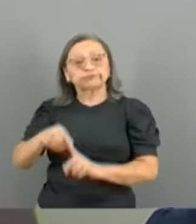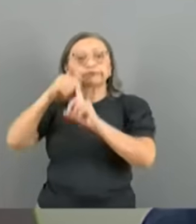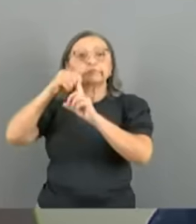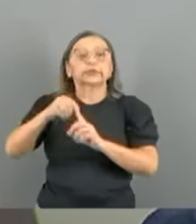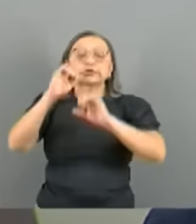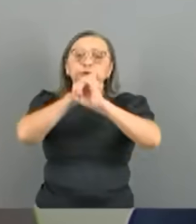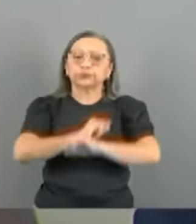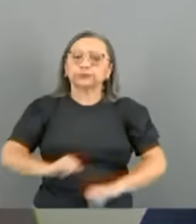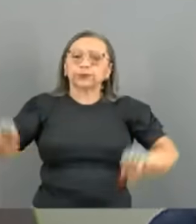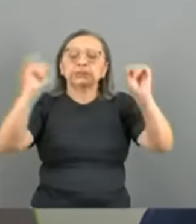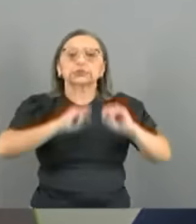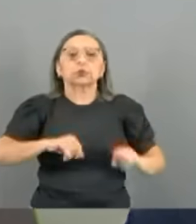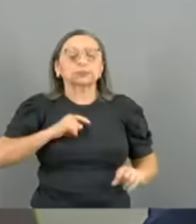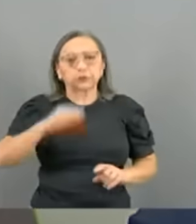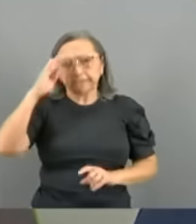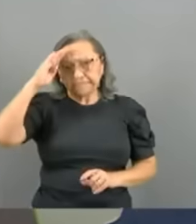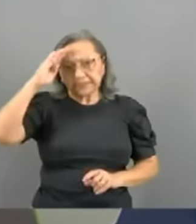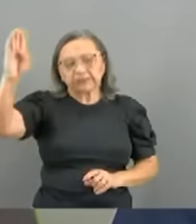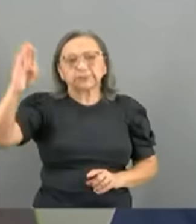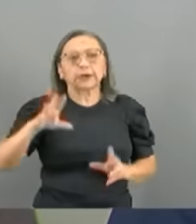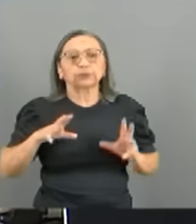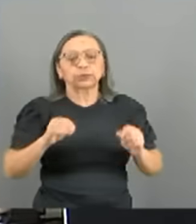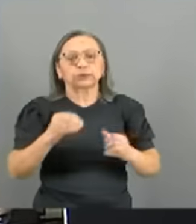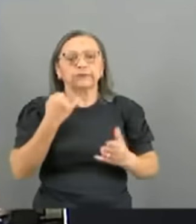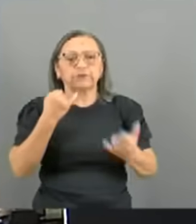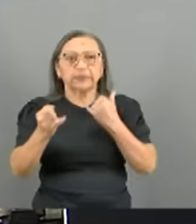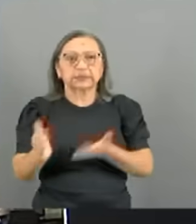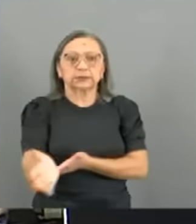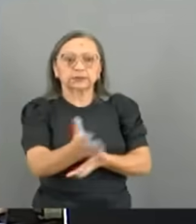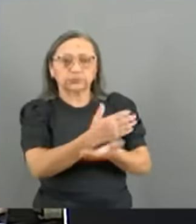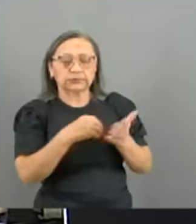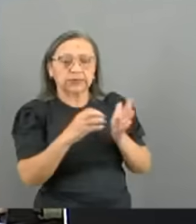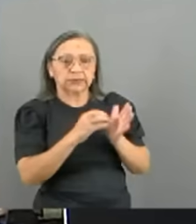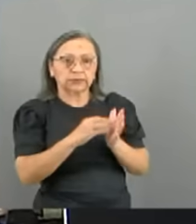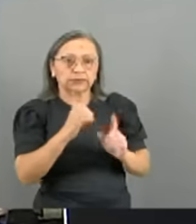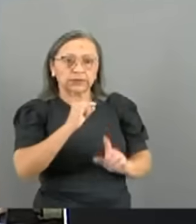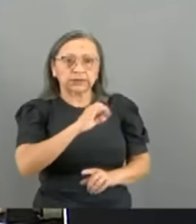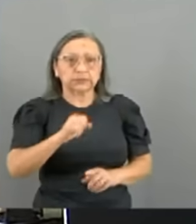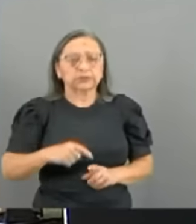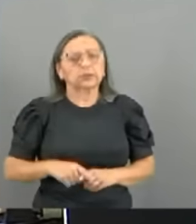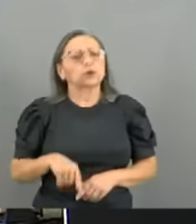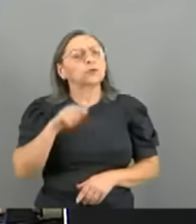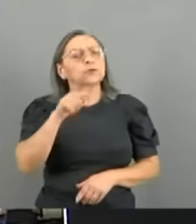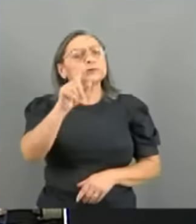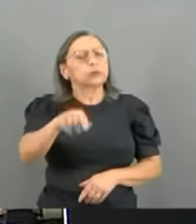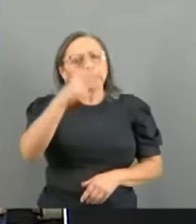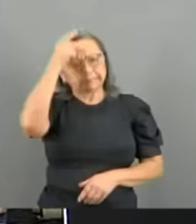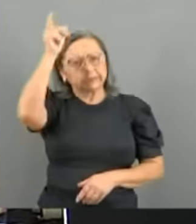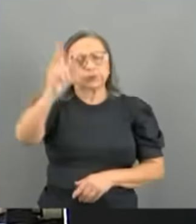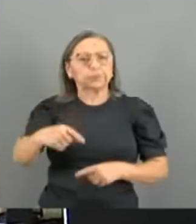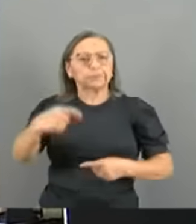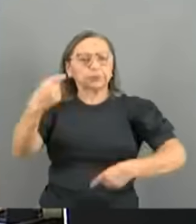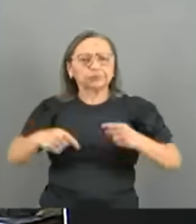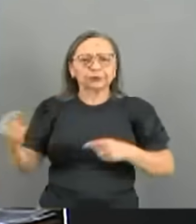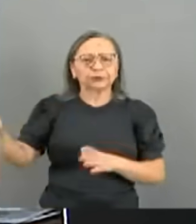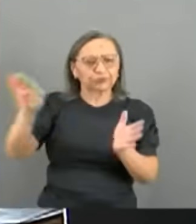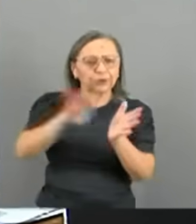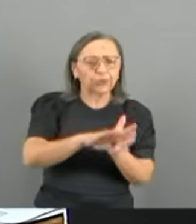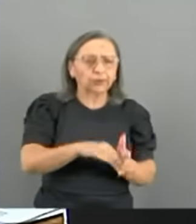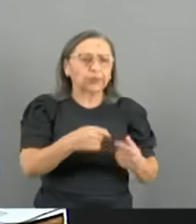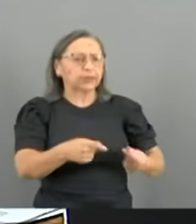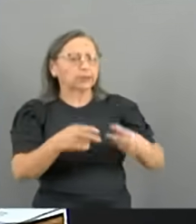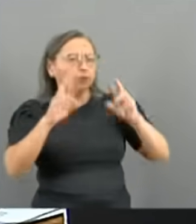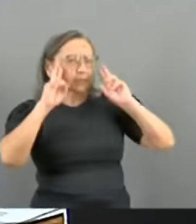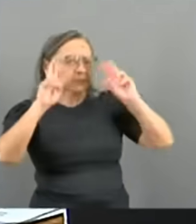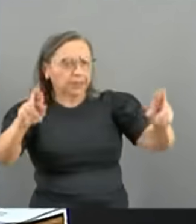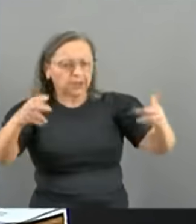sendo fonte única dos dados do INSS. O senhor tem alguma... O senhor que é político, o senhor é político, chegou aqui falando do